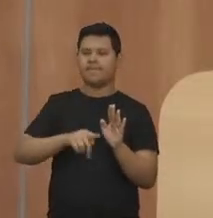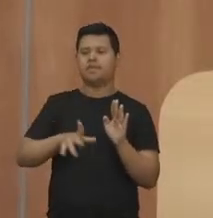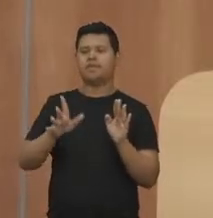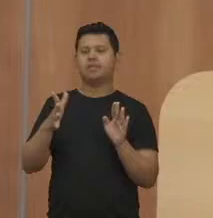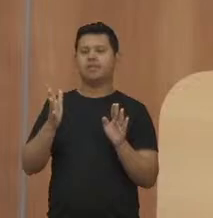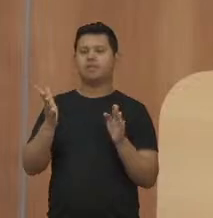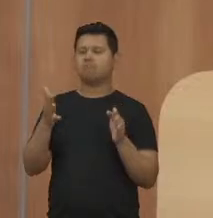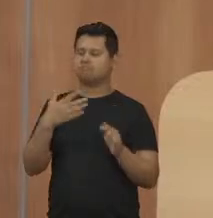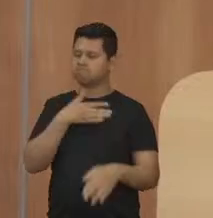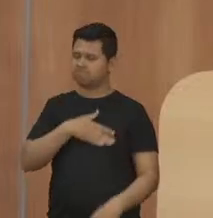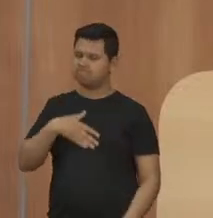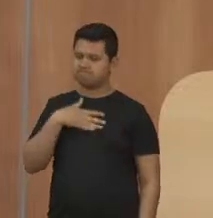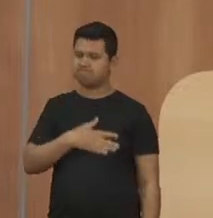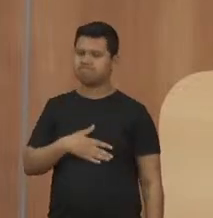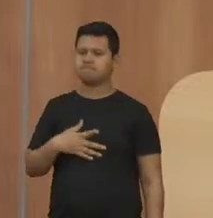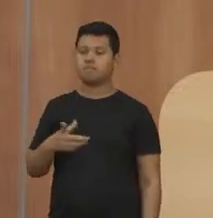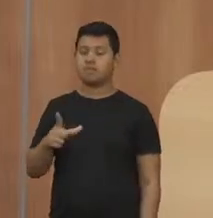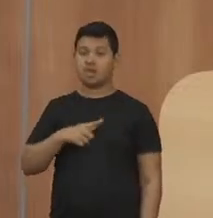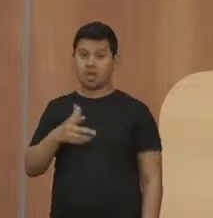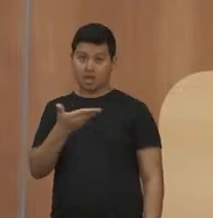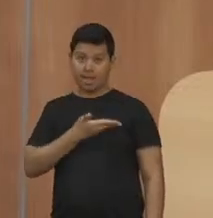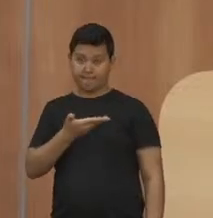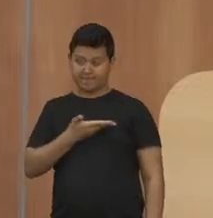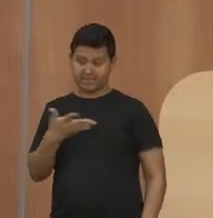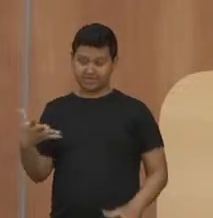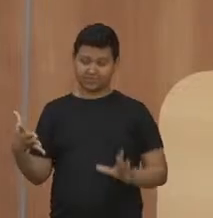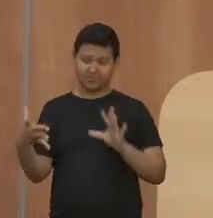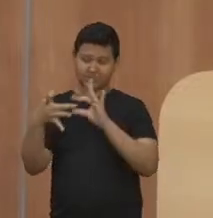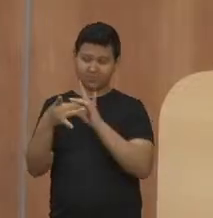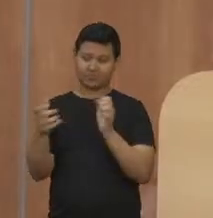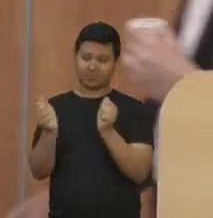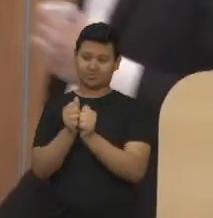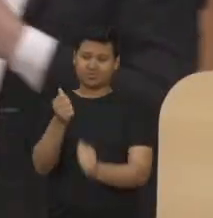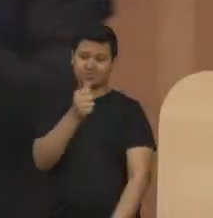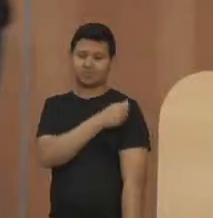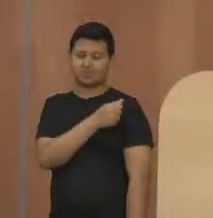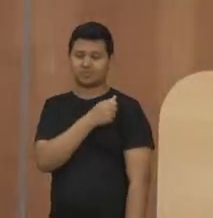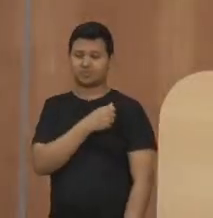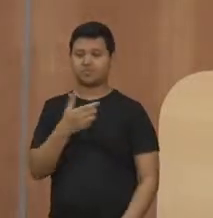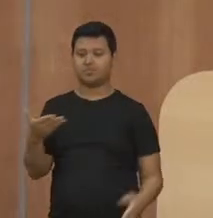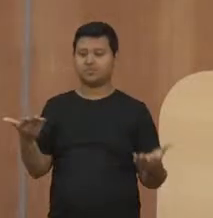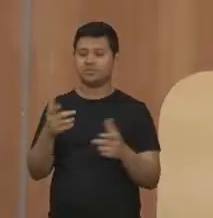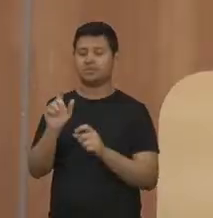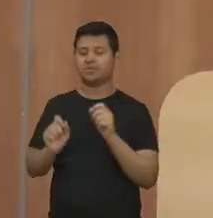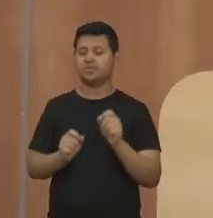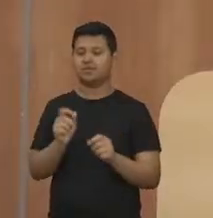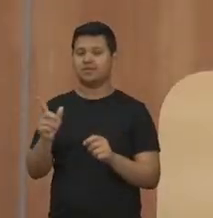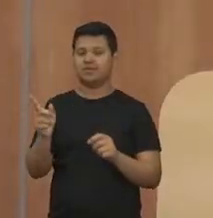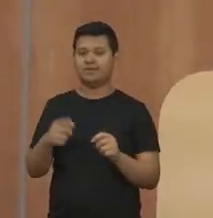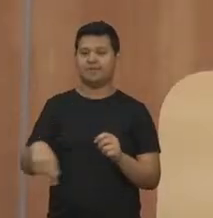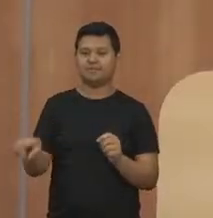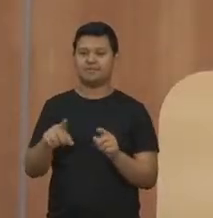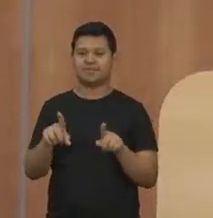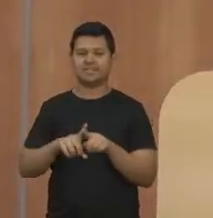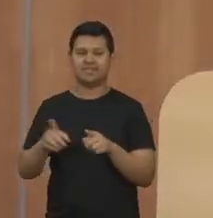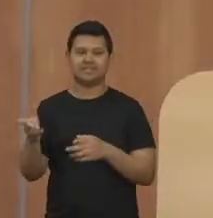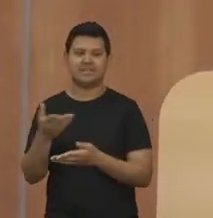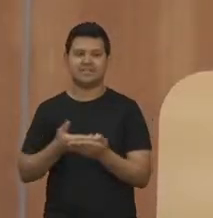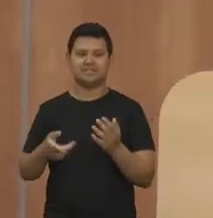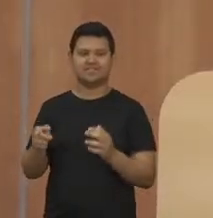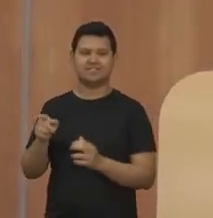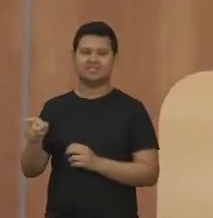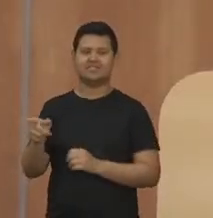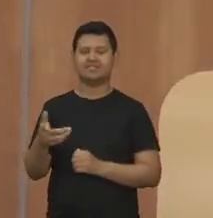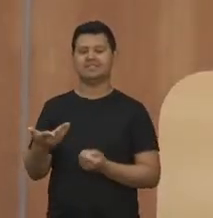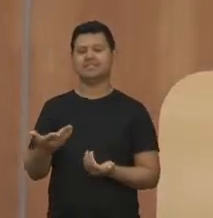gosta bastante, e a gente cria amizade com os alunos. Tanto que, até hoje, né, depois que eu saí de lá, tem crianças que me veem na